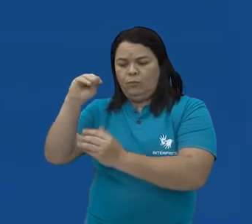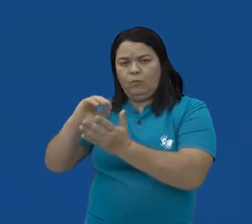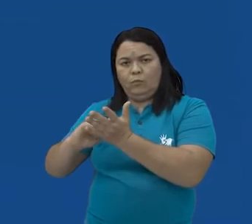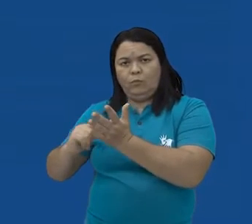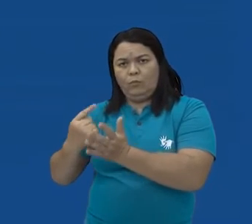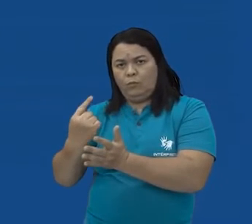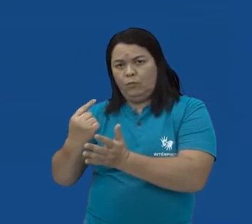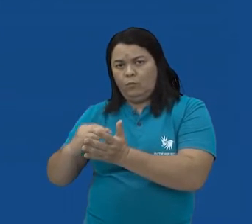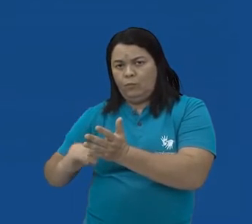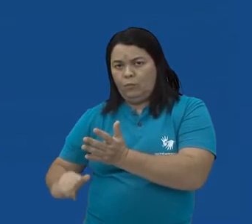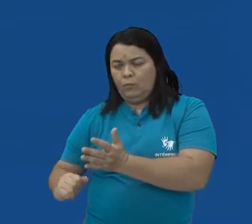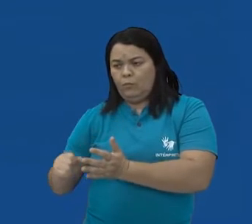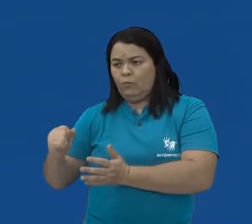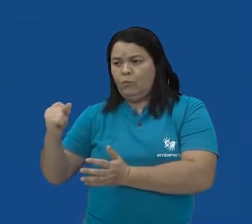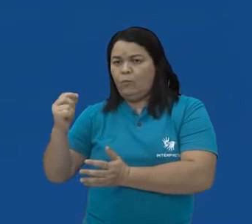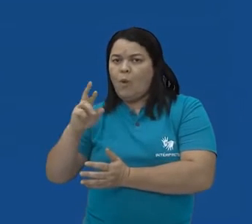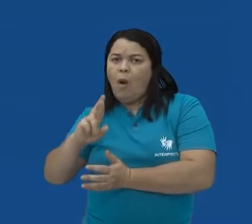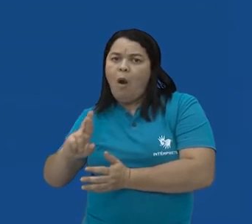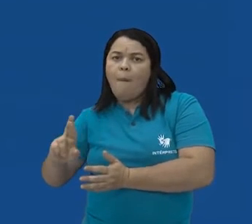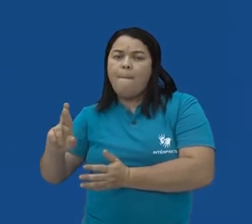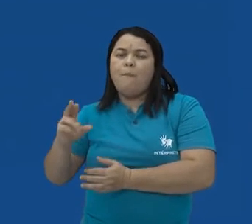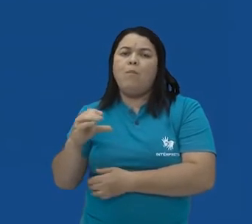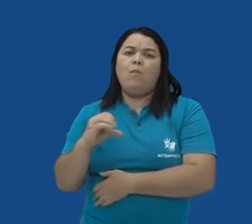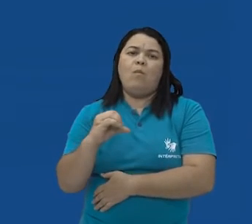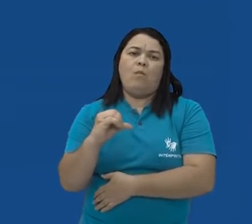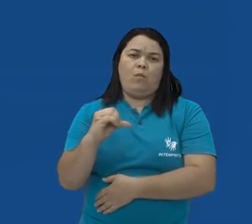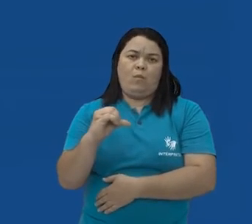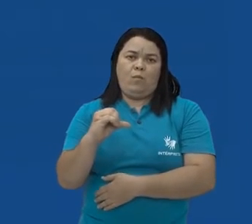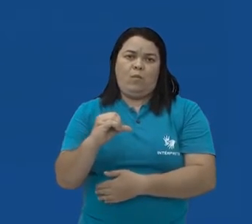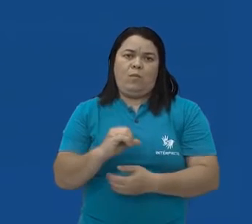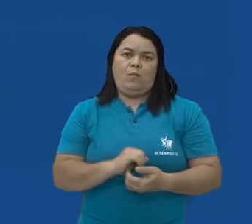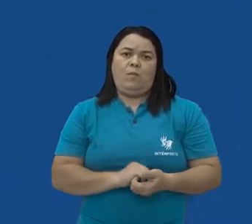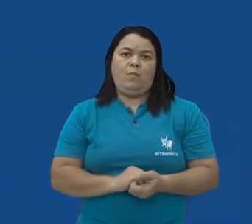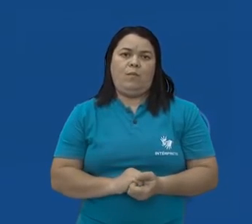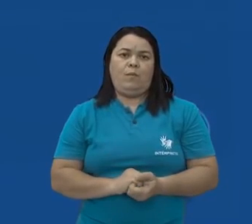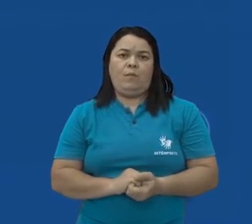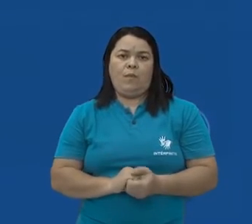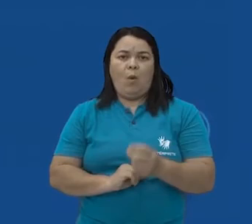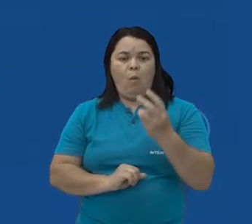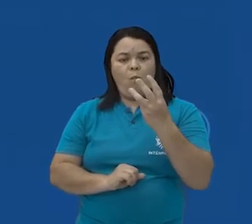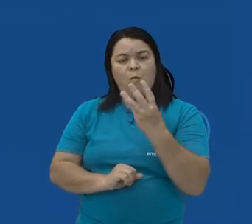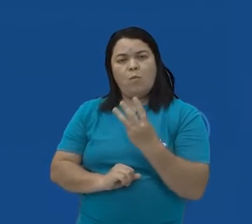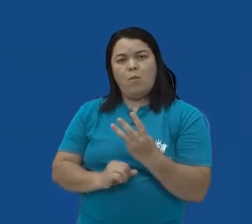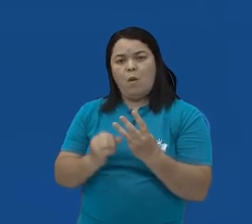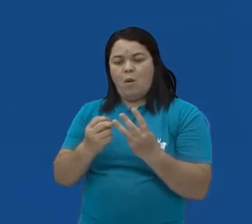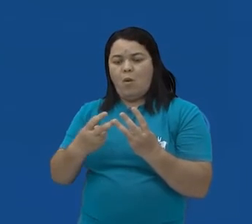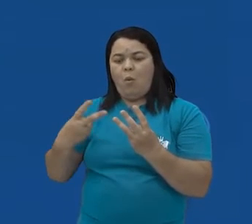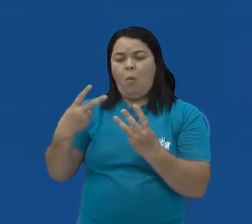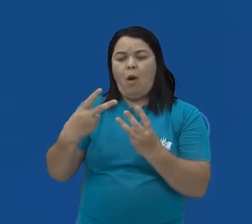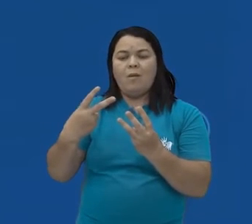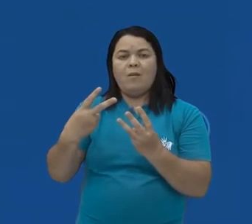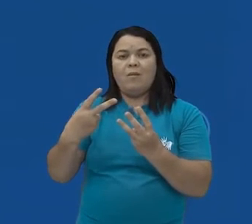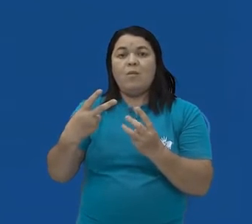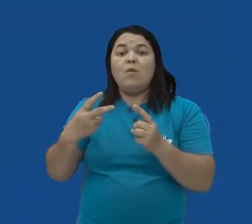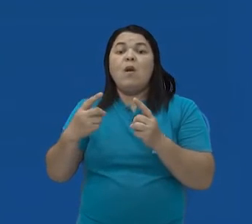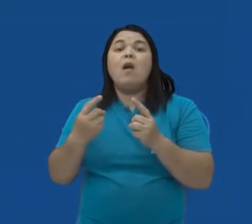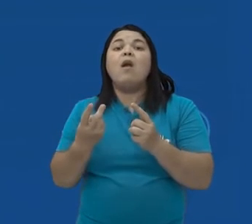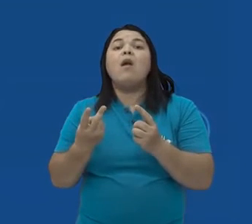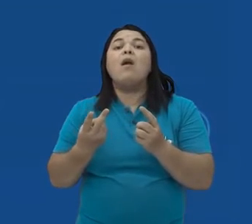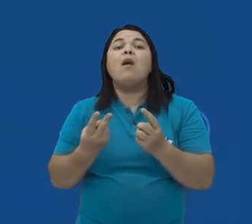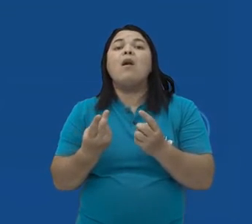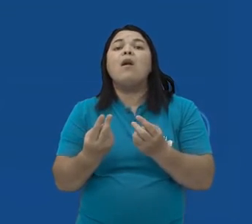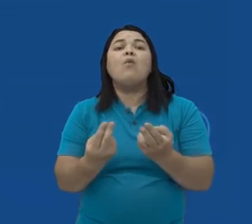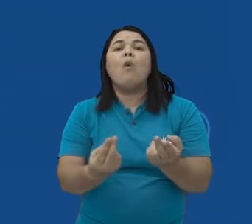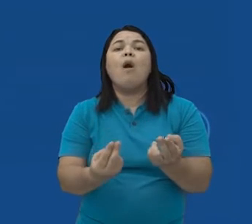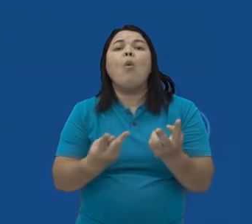esse resultado é igual a 9, justamente pelo motivo de que 3 ao quadrado é igual a 3 vezes 3,